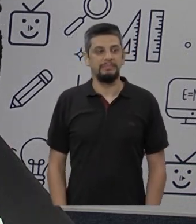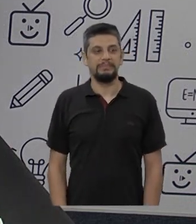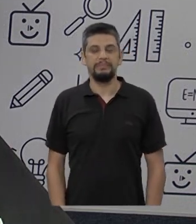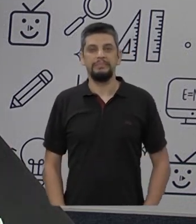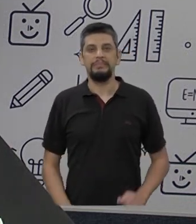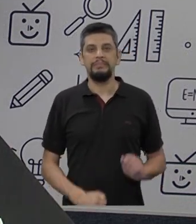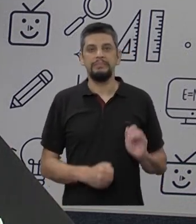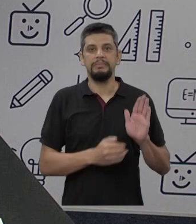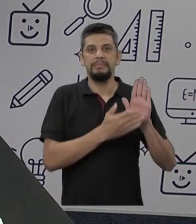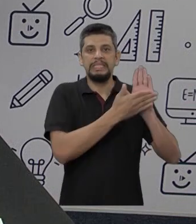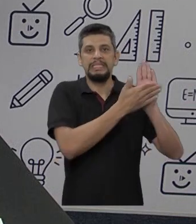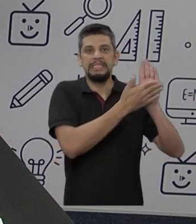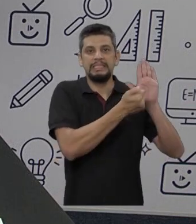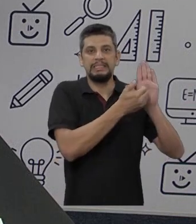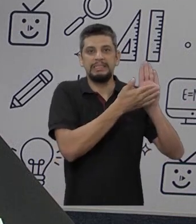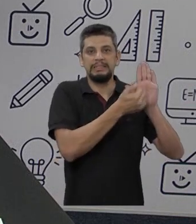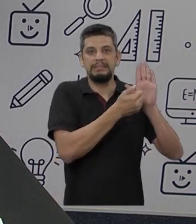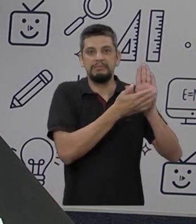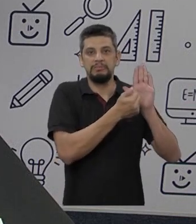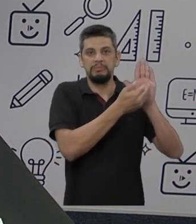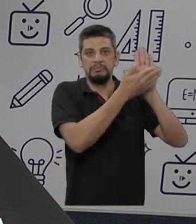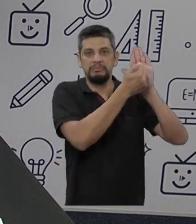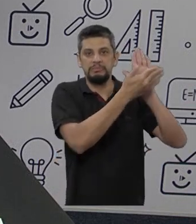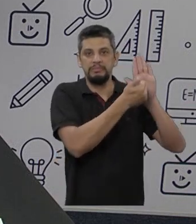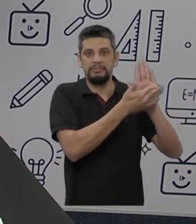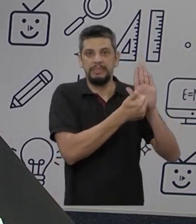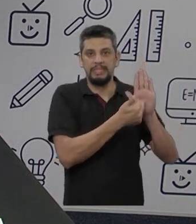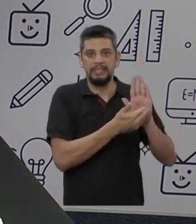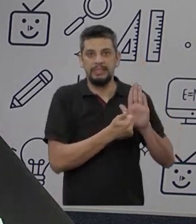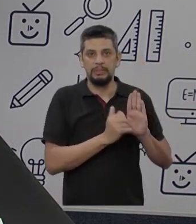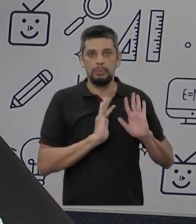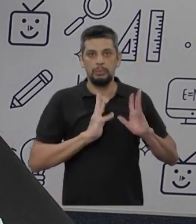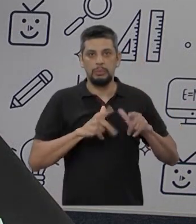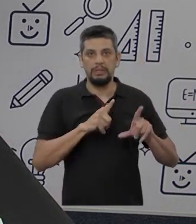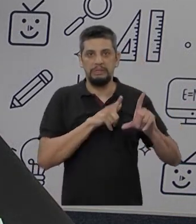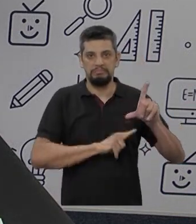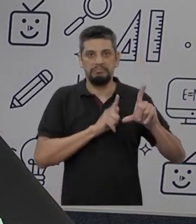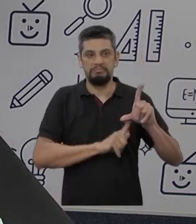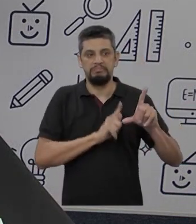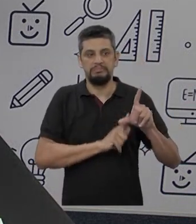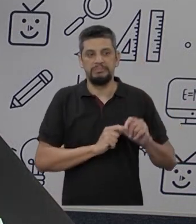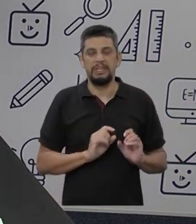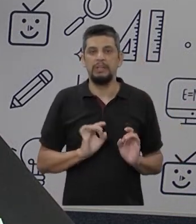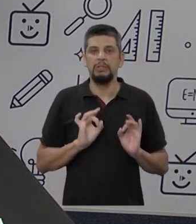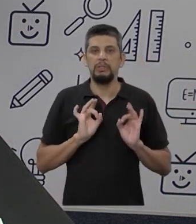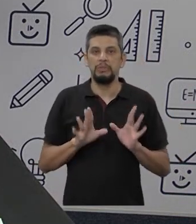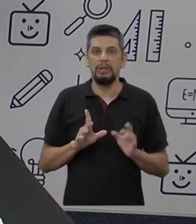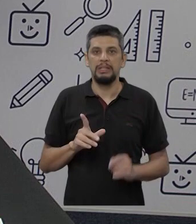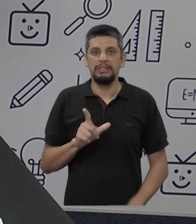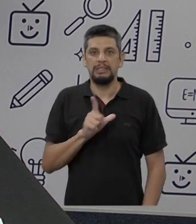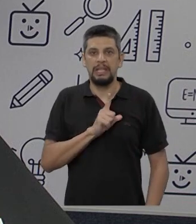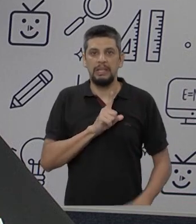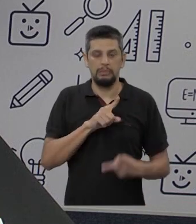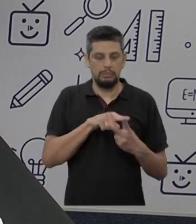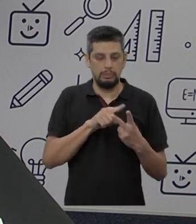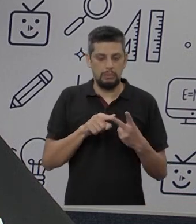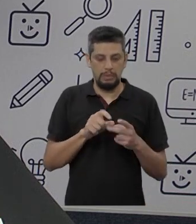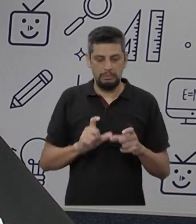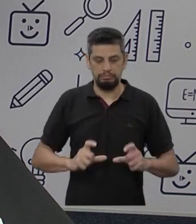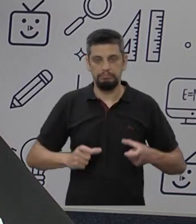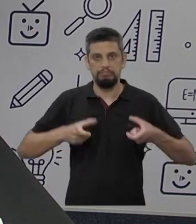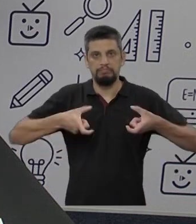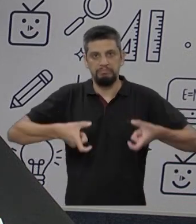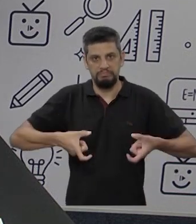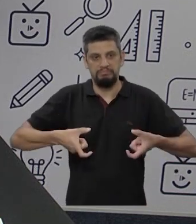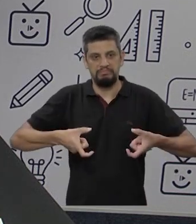tudo, hein, prof? Grudou. Pronto. Bom, só nos restaram duas